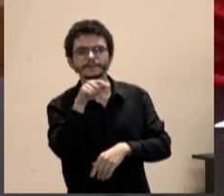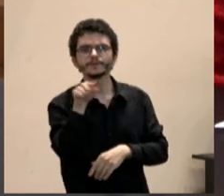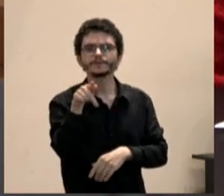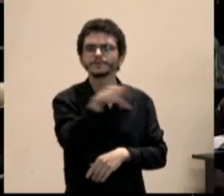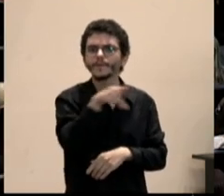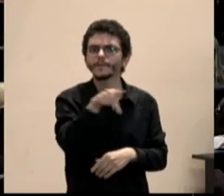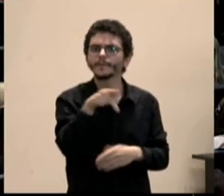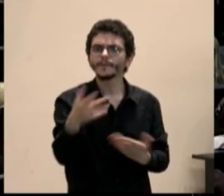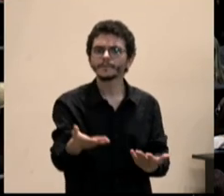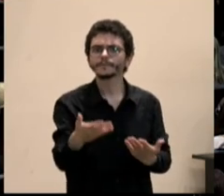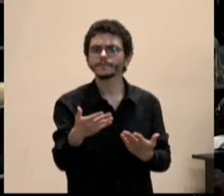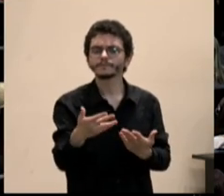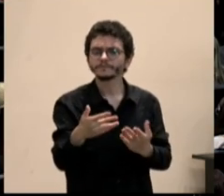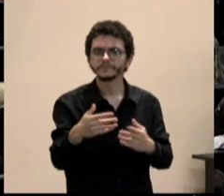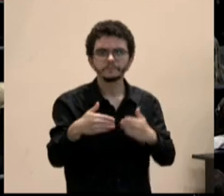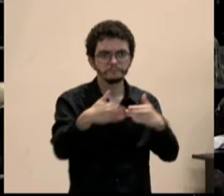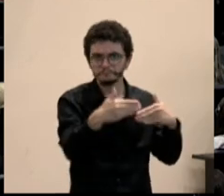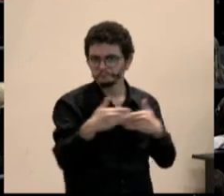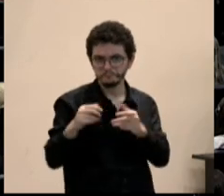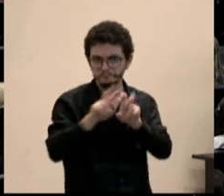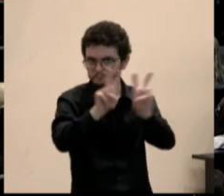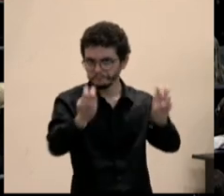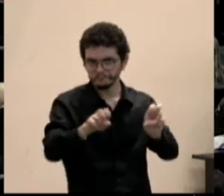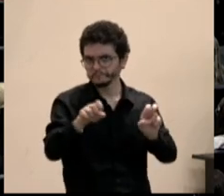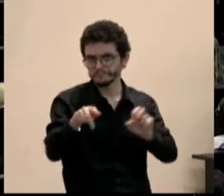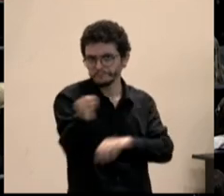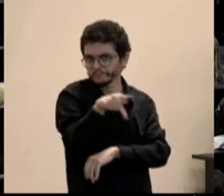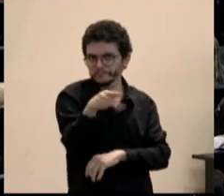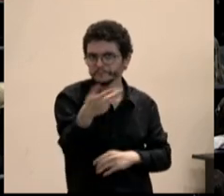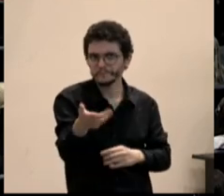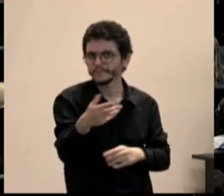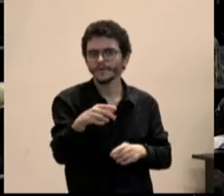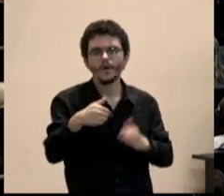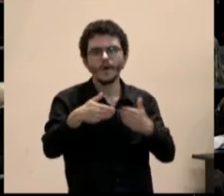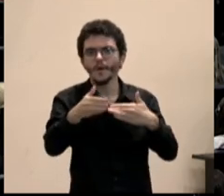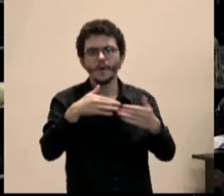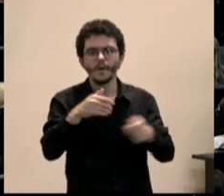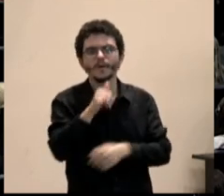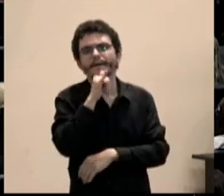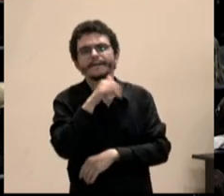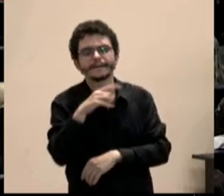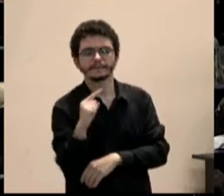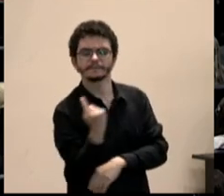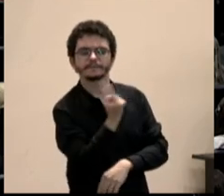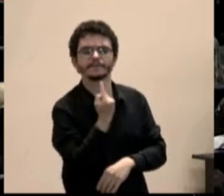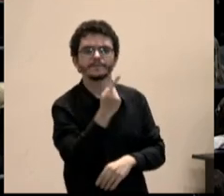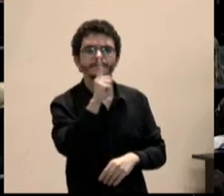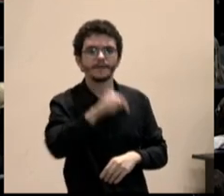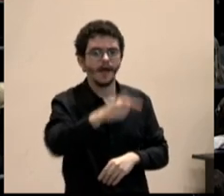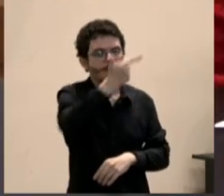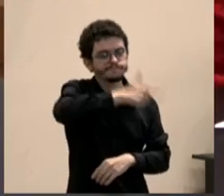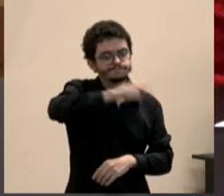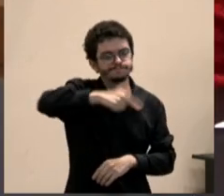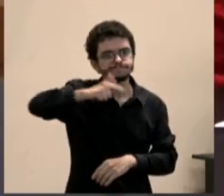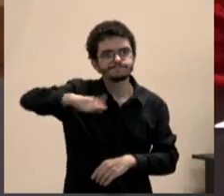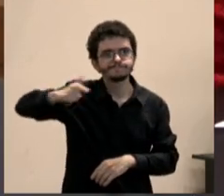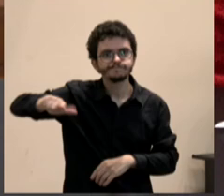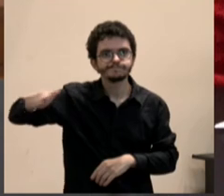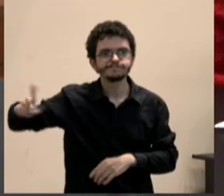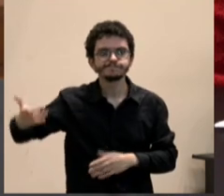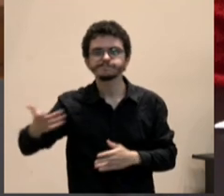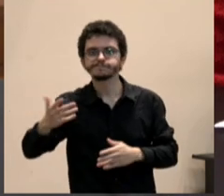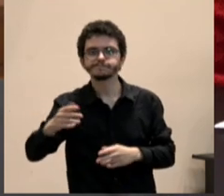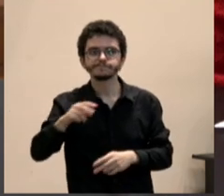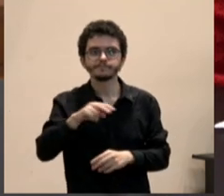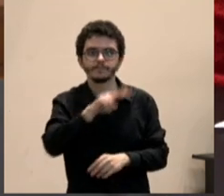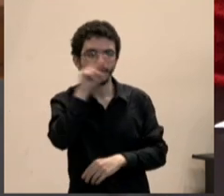professor e qualquer questão que o professor, qualquer caso isolado, é uma repercussão dada pelos órgãos